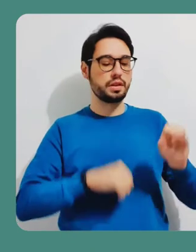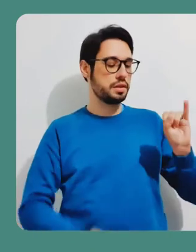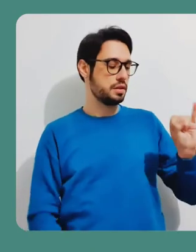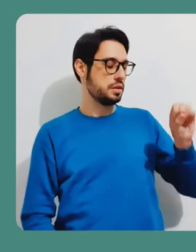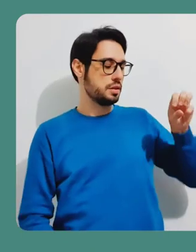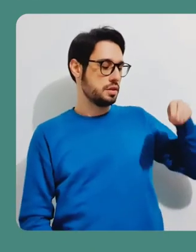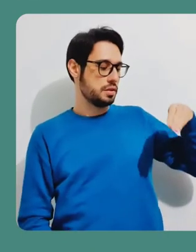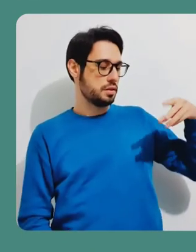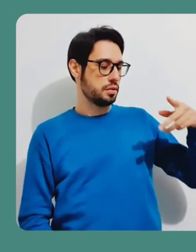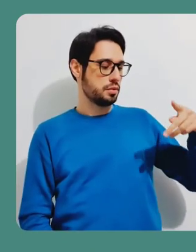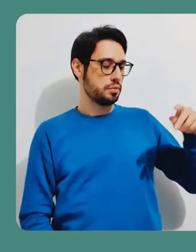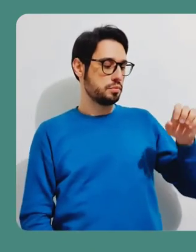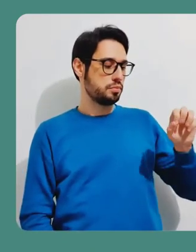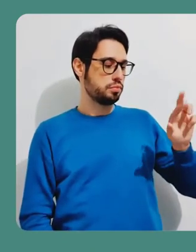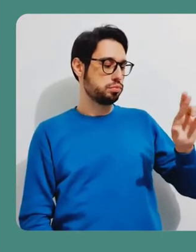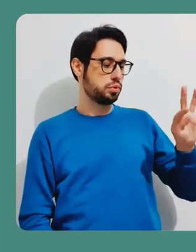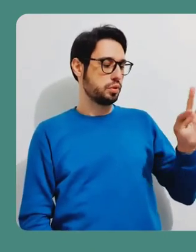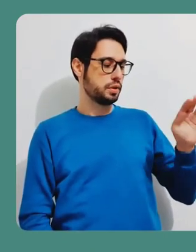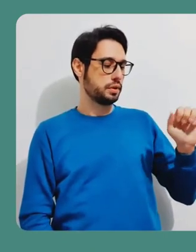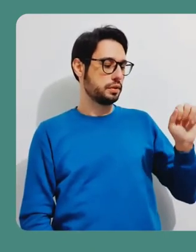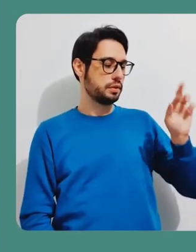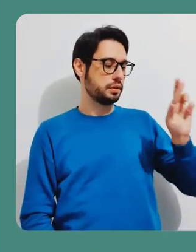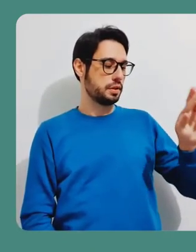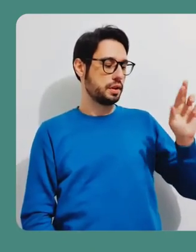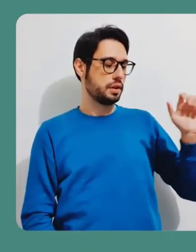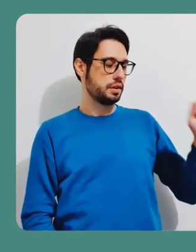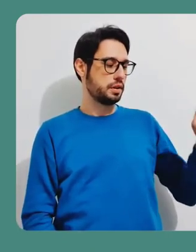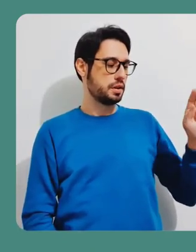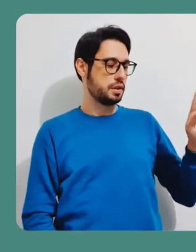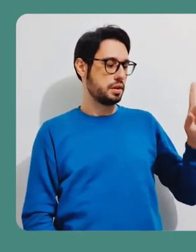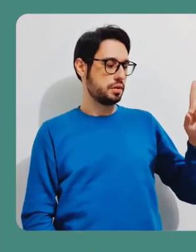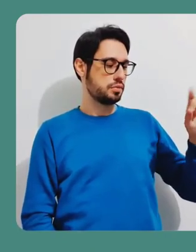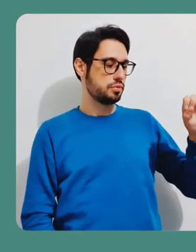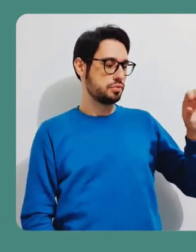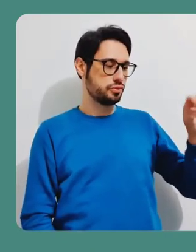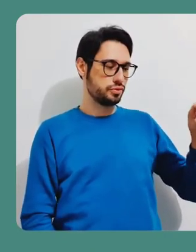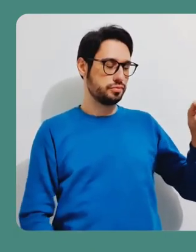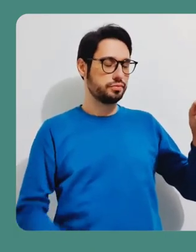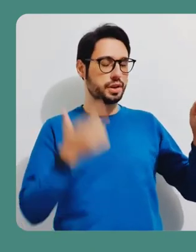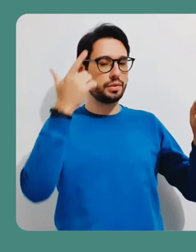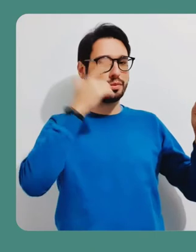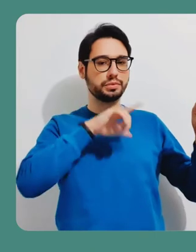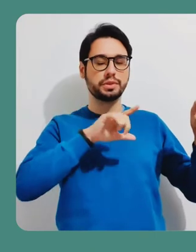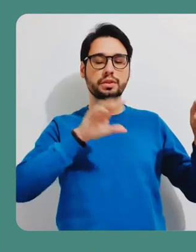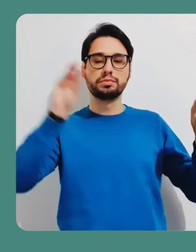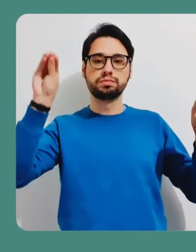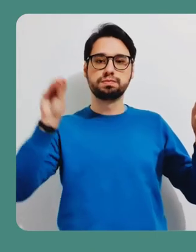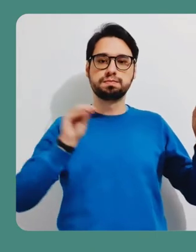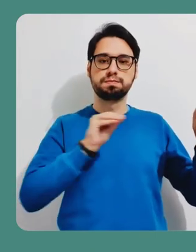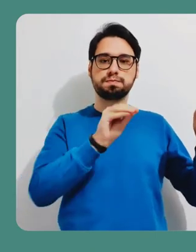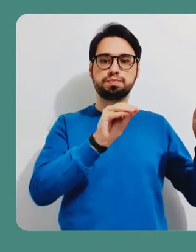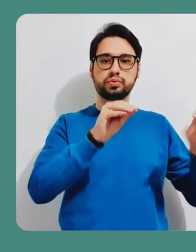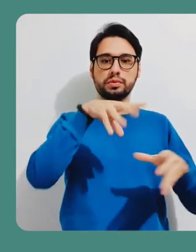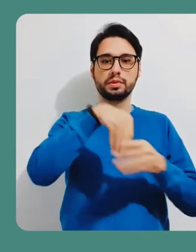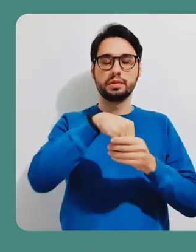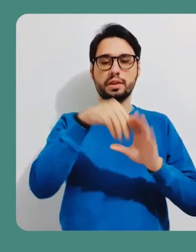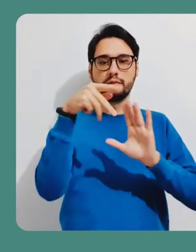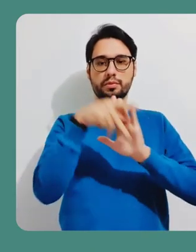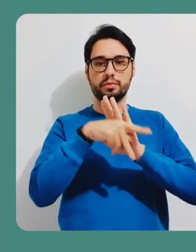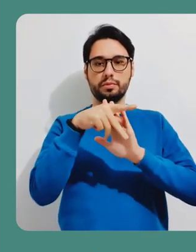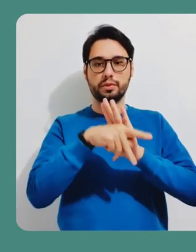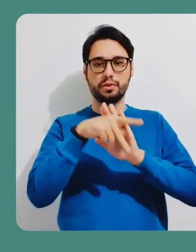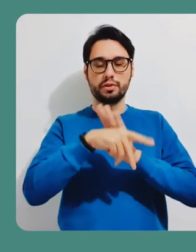e importar áudio eu vou encostar essa música aqui que eu já tinha salvo por meu